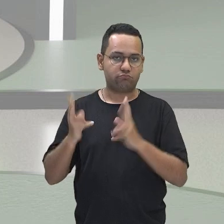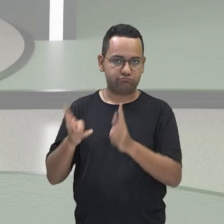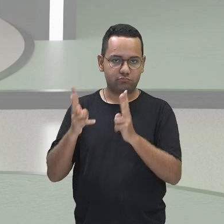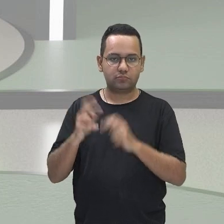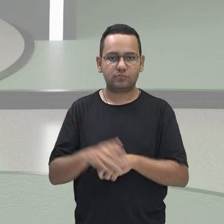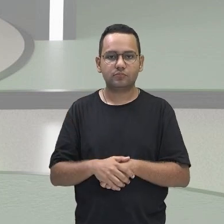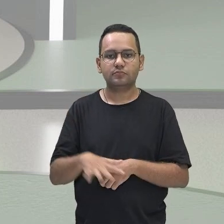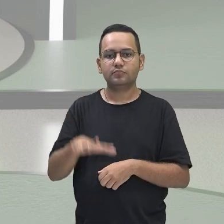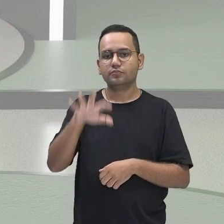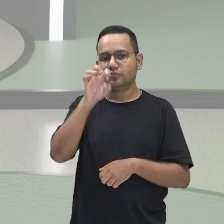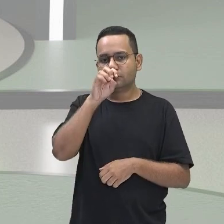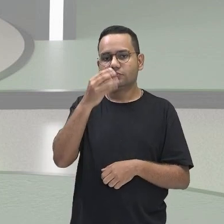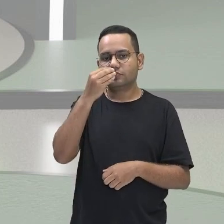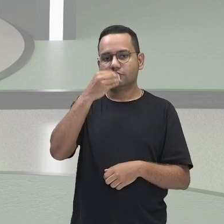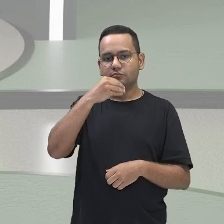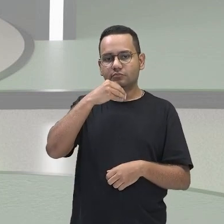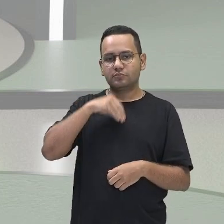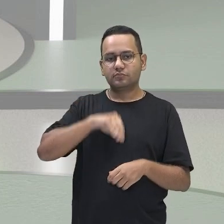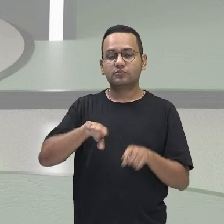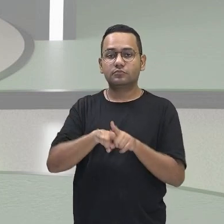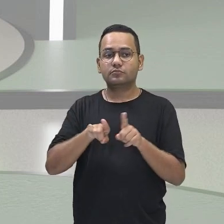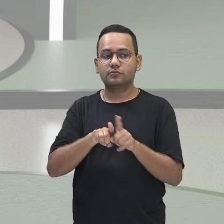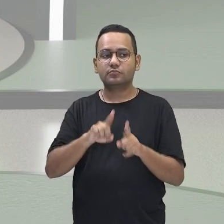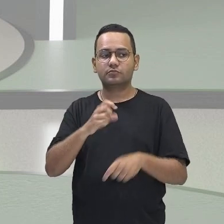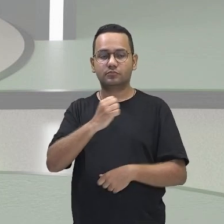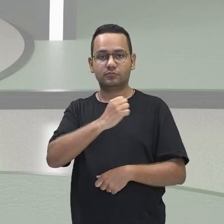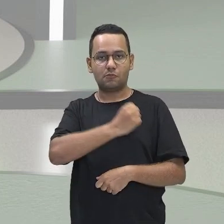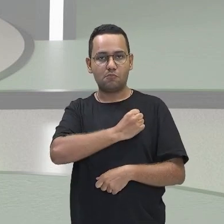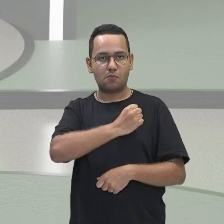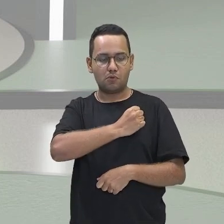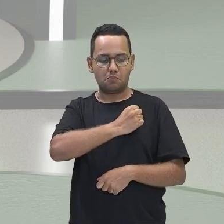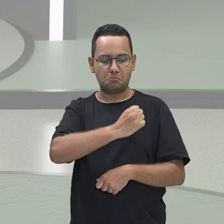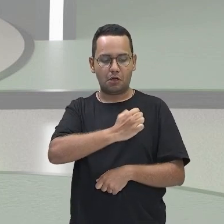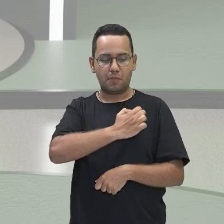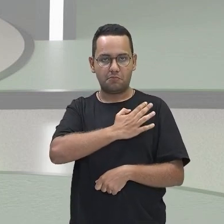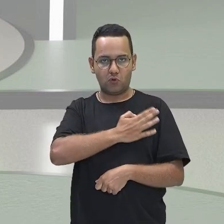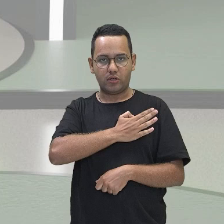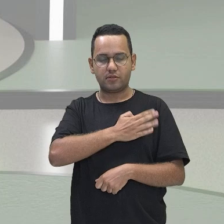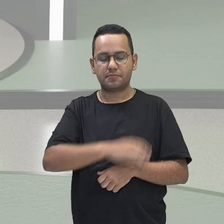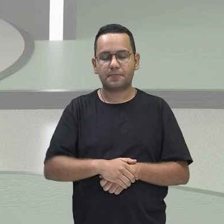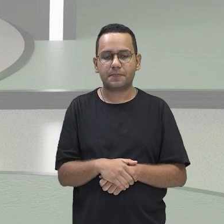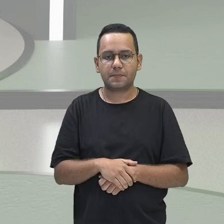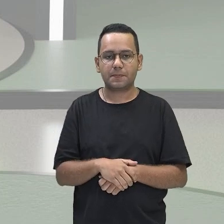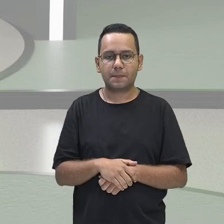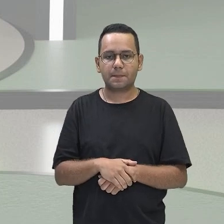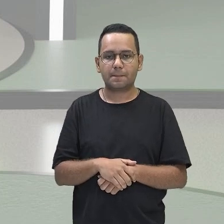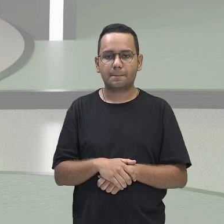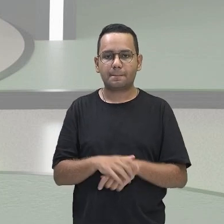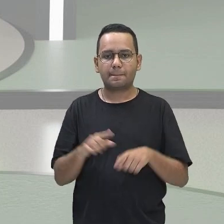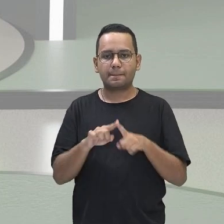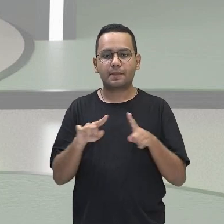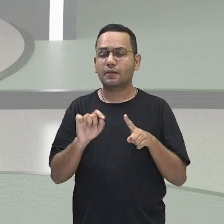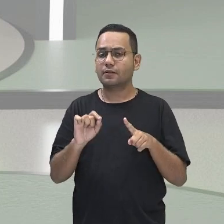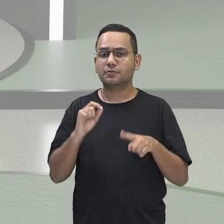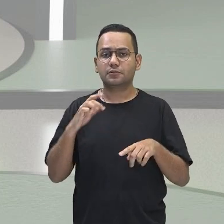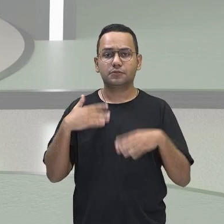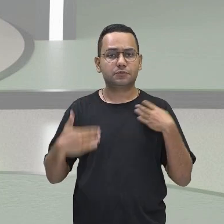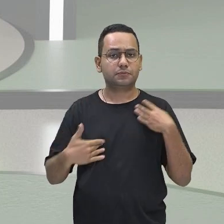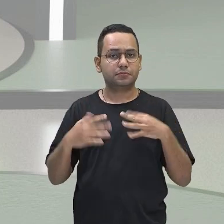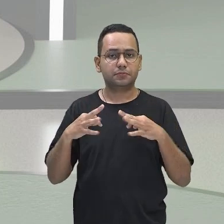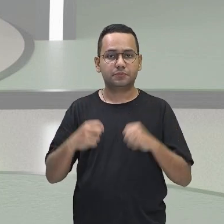respiração, digestão e batimentos cardíacos, que o corpo realiza de modo geral.